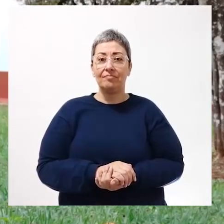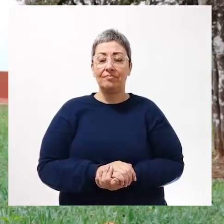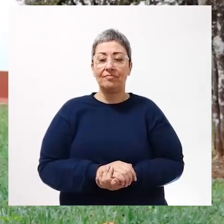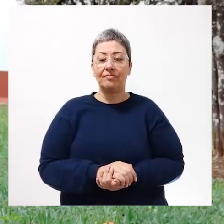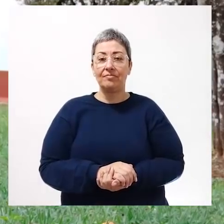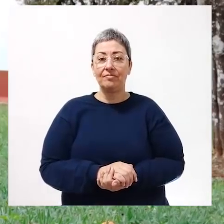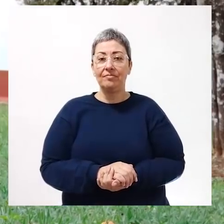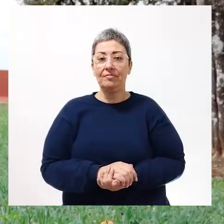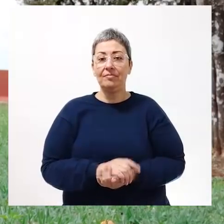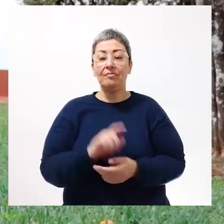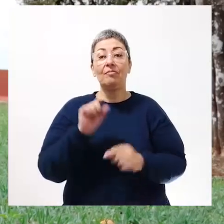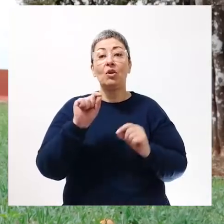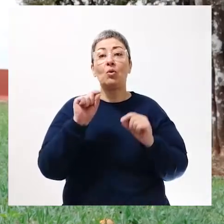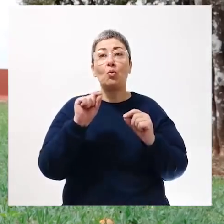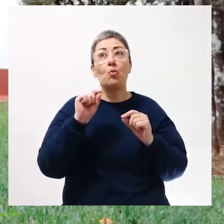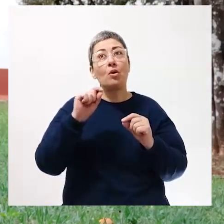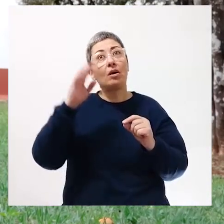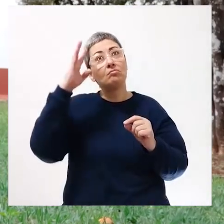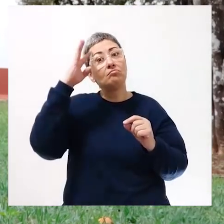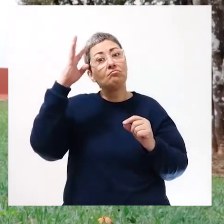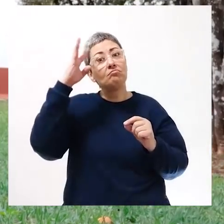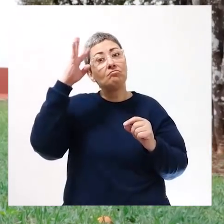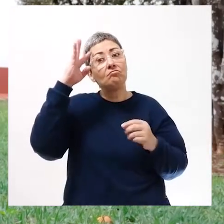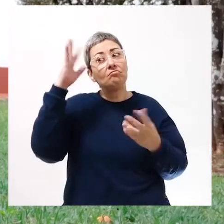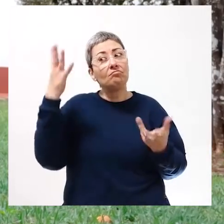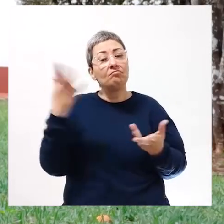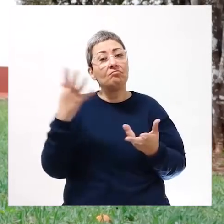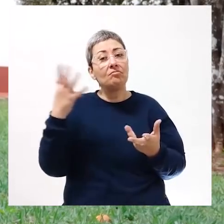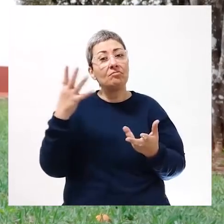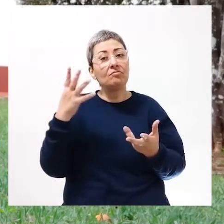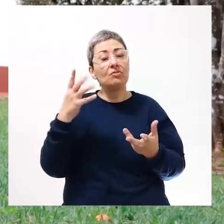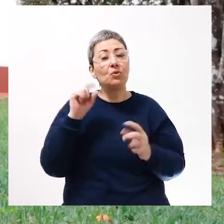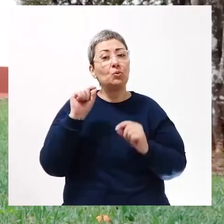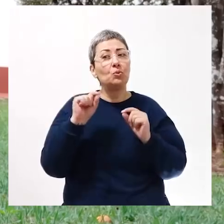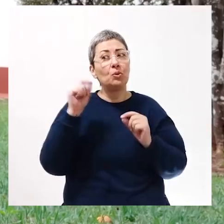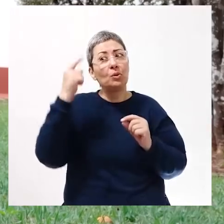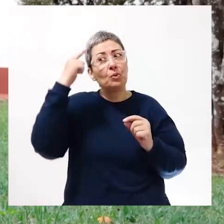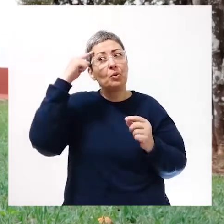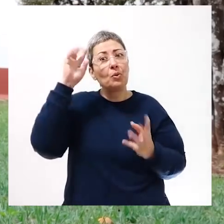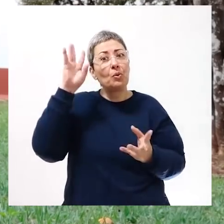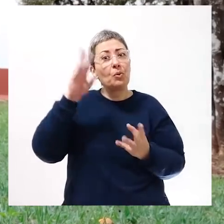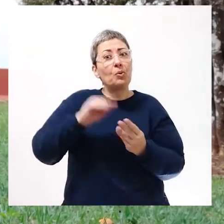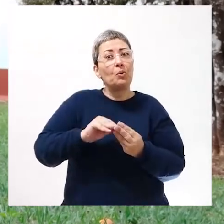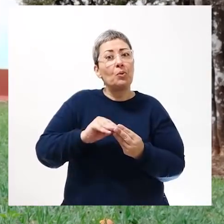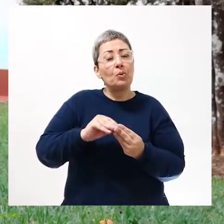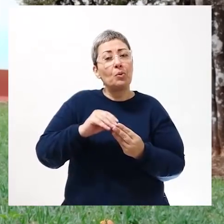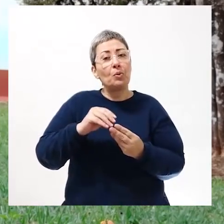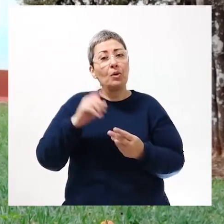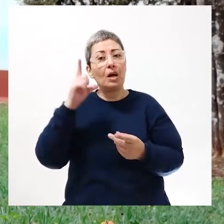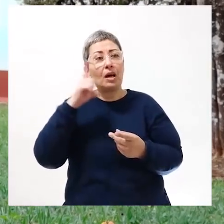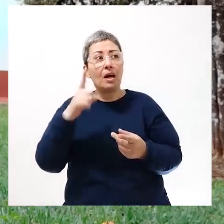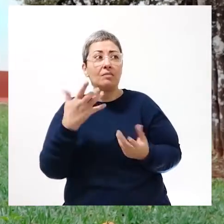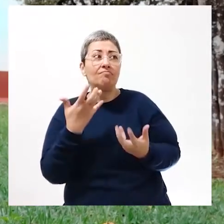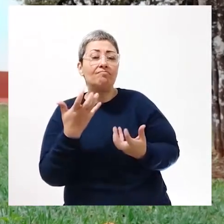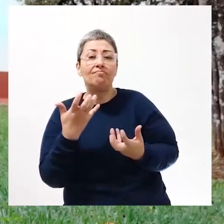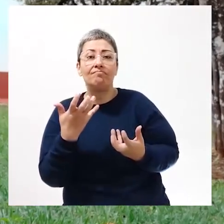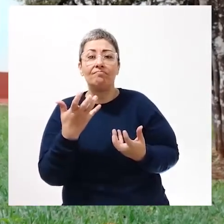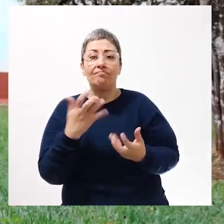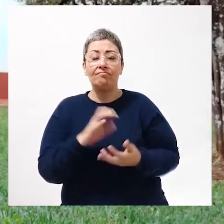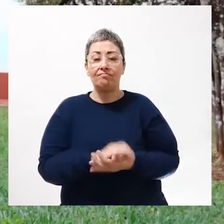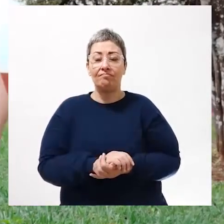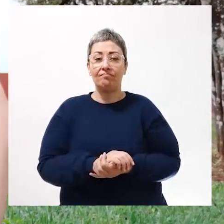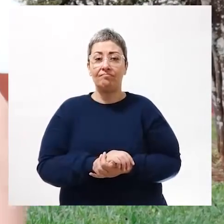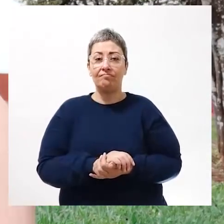E o que te leva a pensar, a imaginar, a sonhar, a